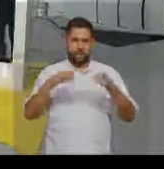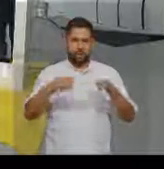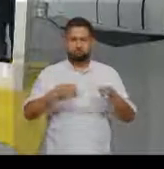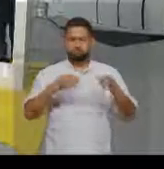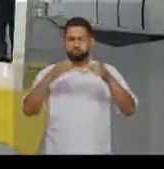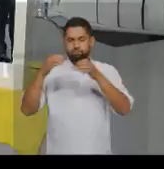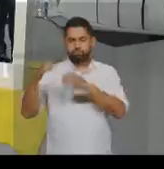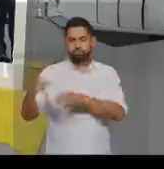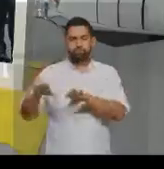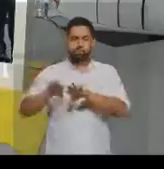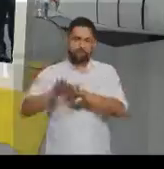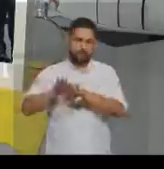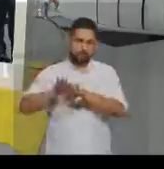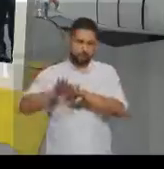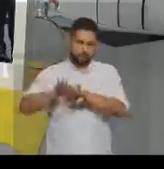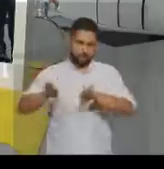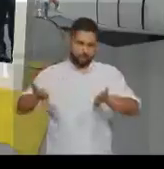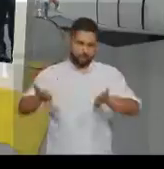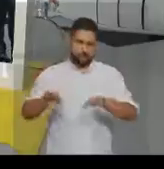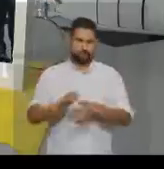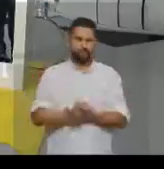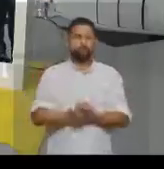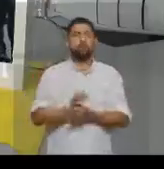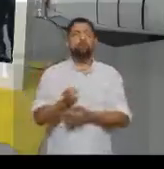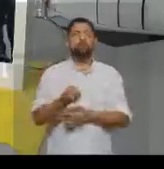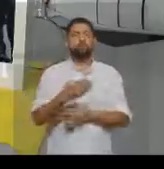cá.